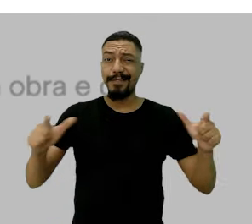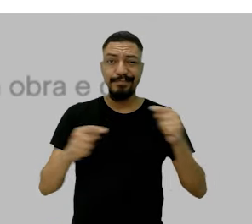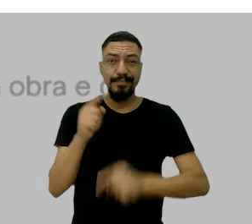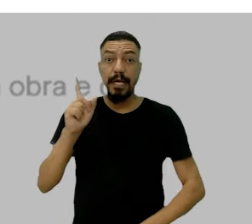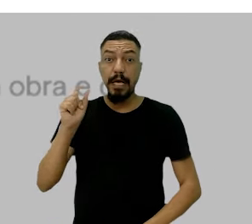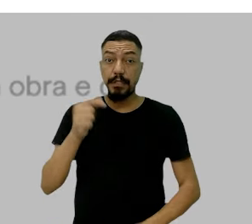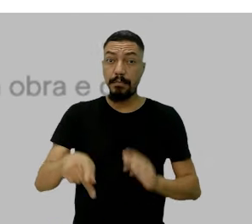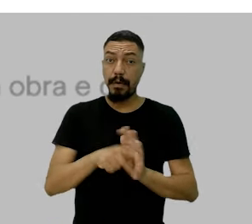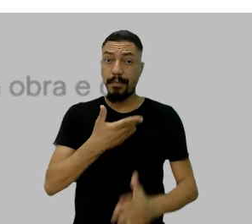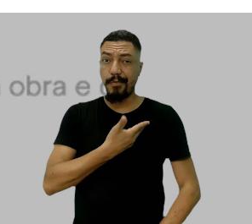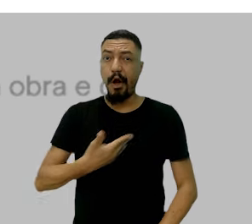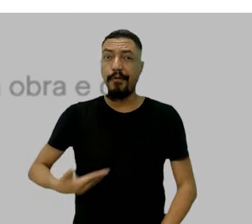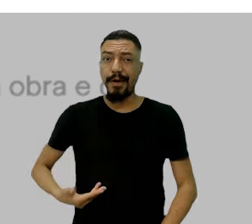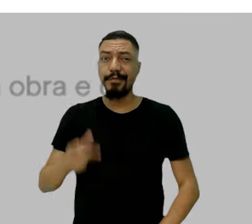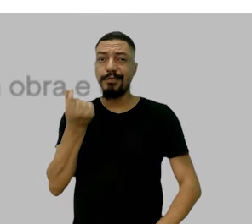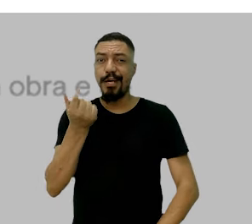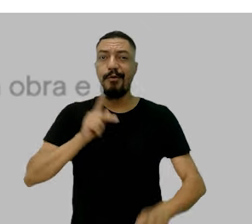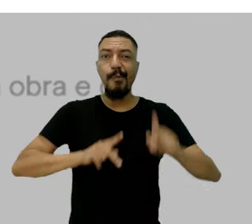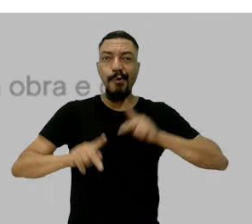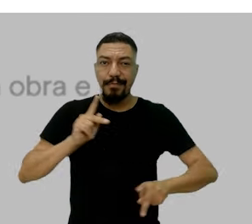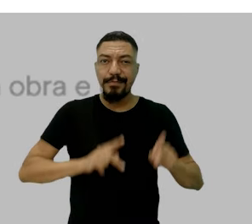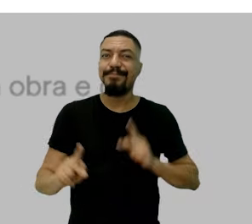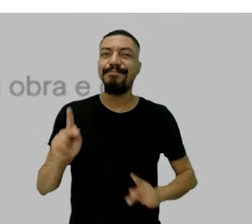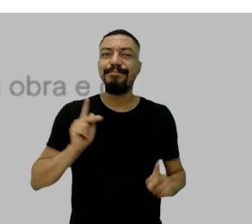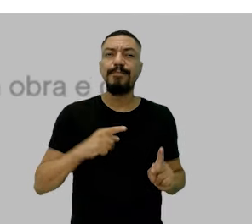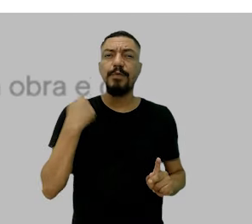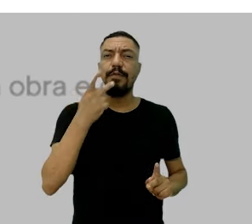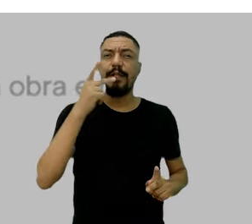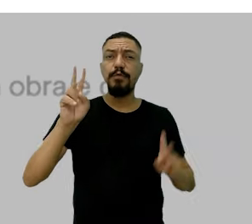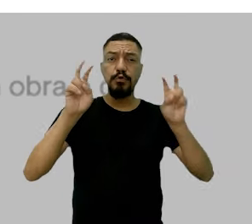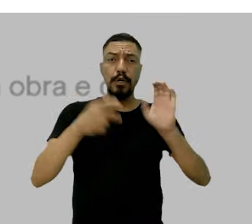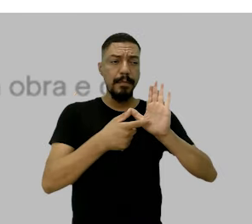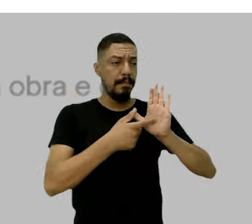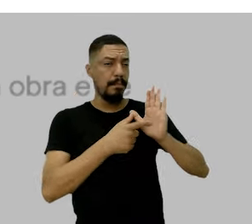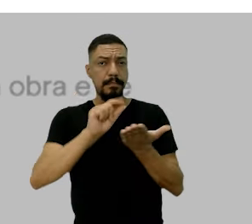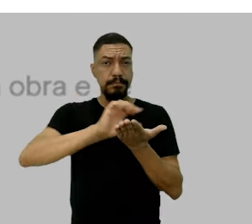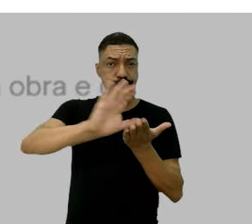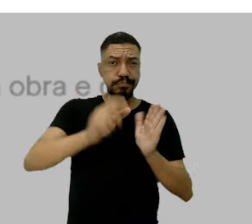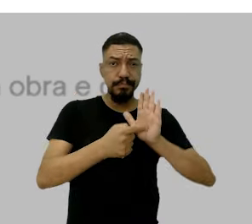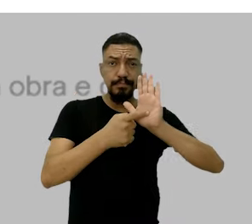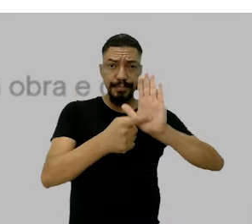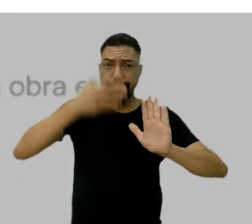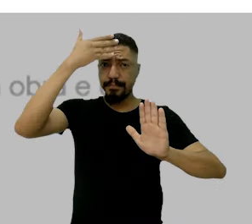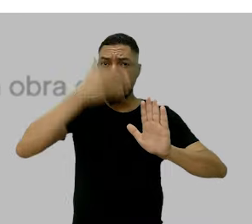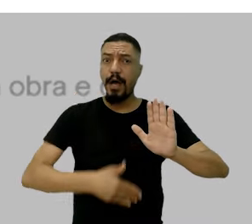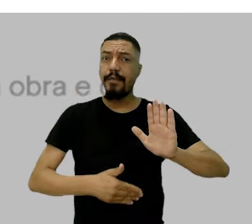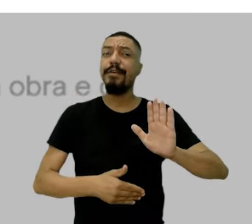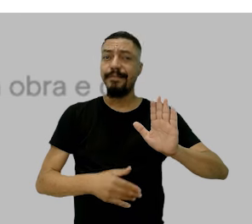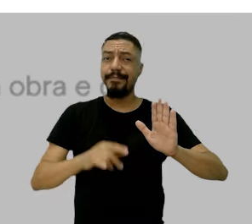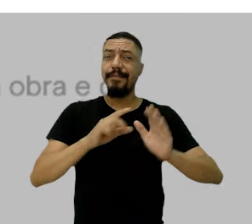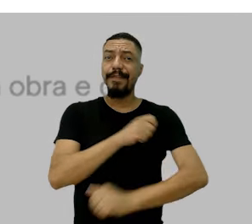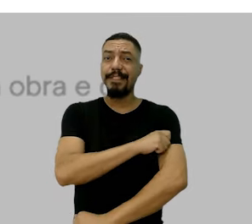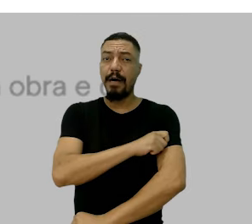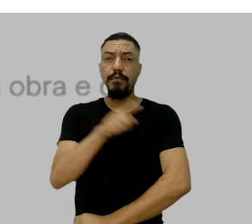dinheiro público e estamos falando de prestação de contas fiscal. Então, vocês